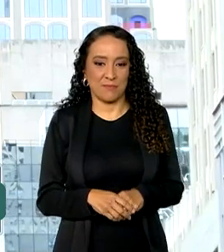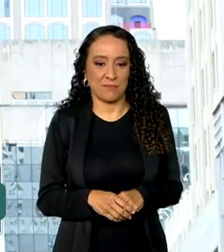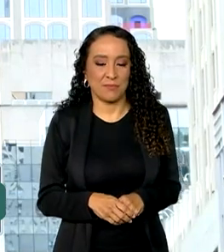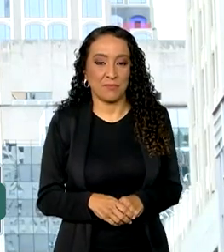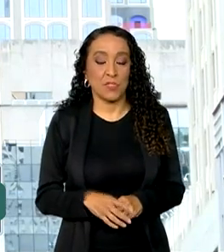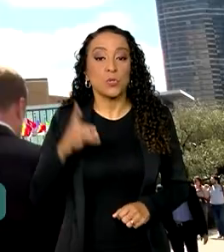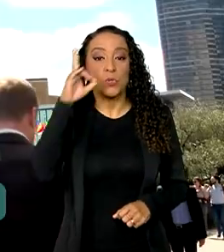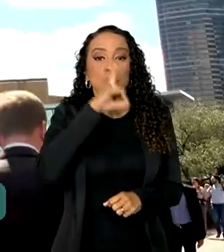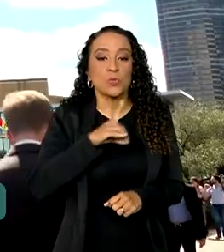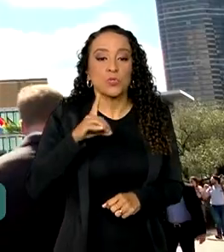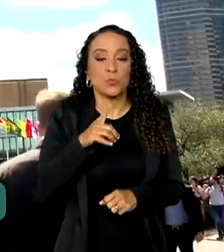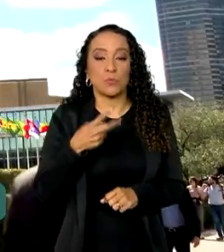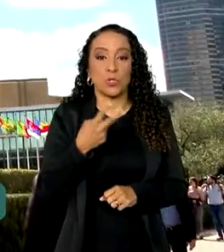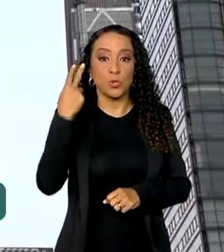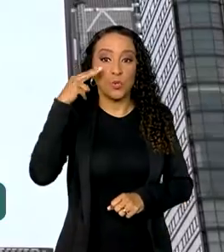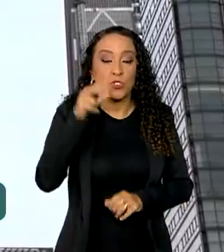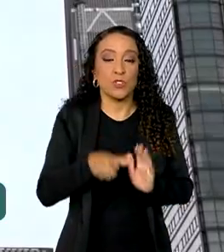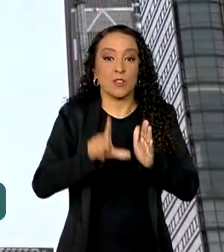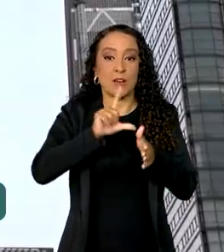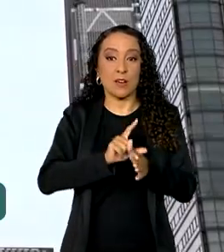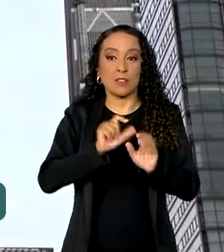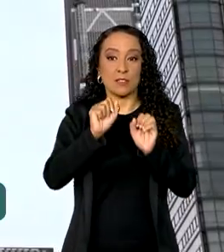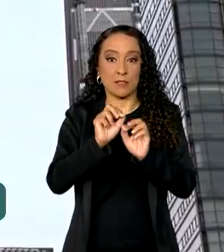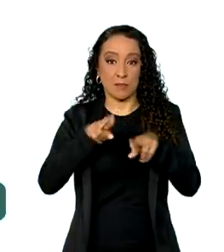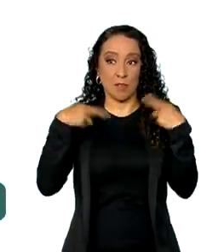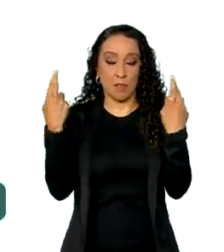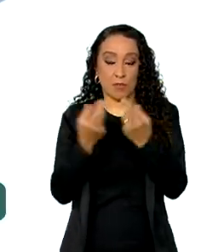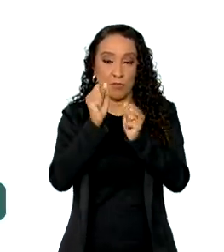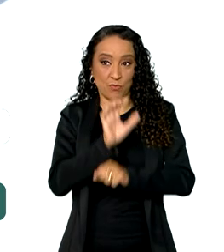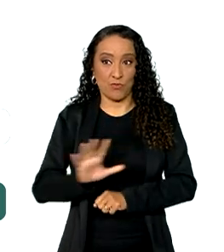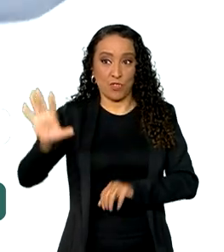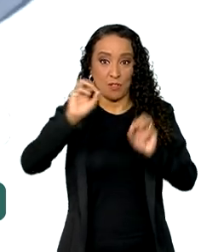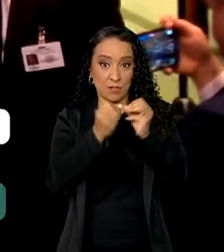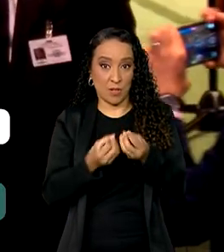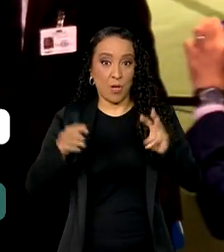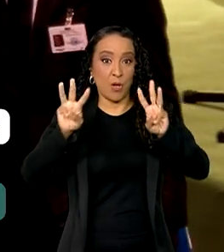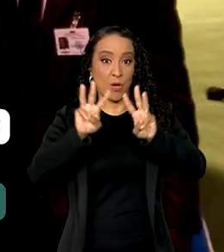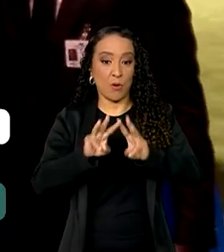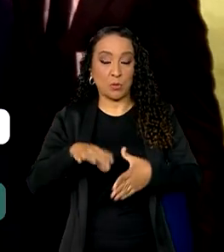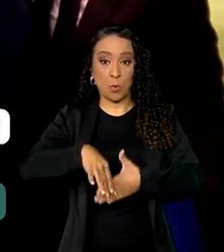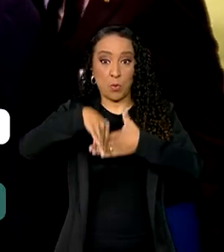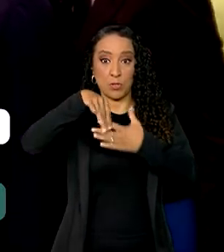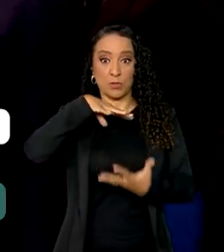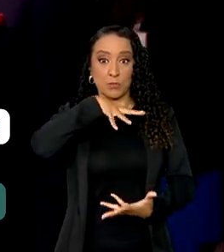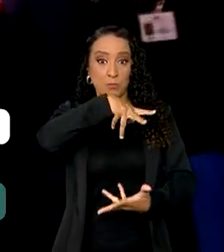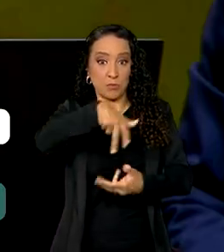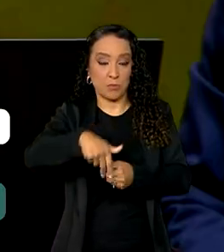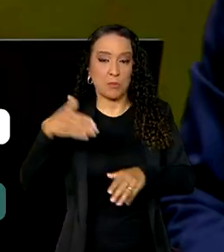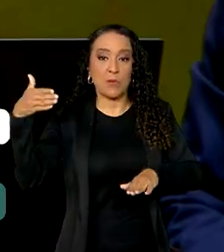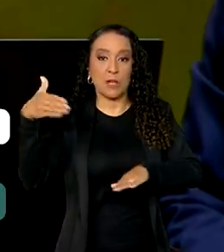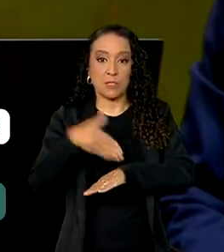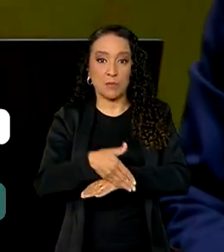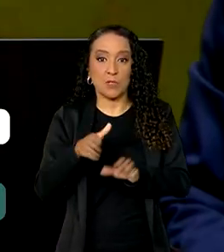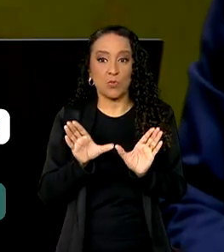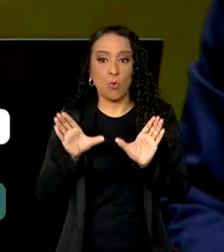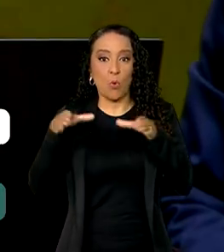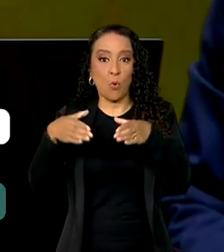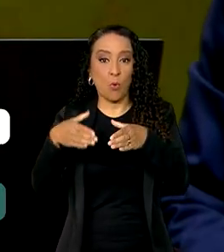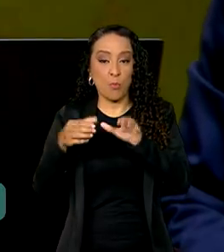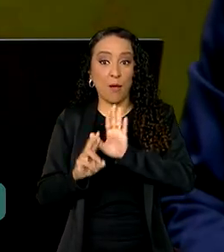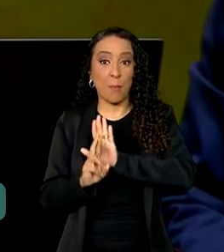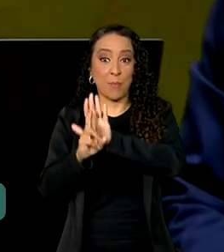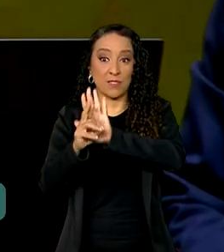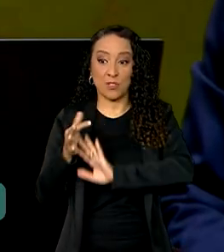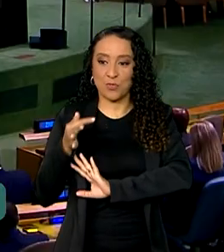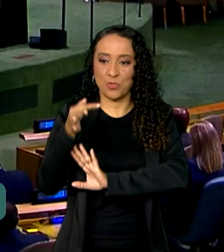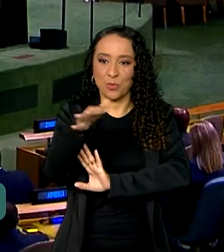Neste domingo, dois dias antes da Assembleia Geral da Organização das Nações Unidas, os líderes mundiais participam da Cúpula do Futuro,